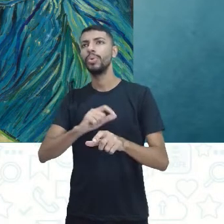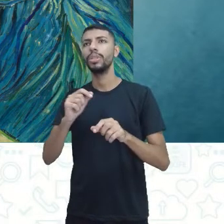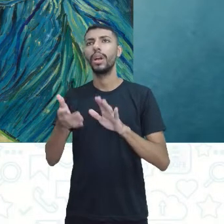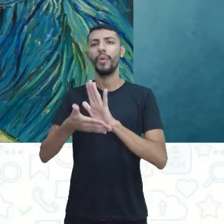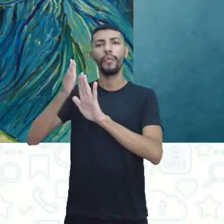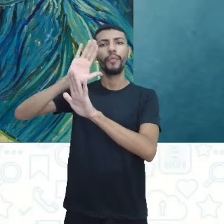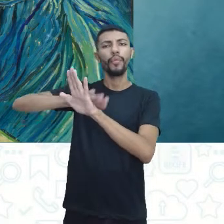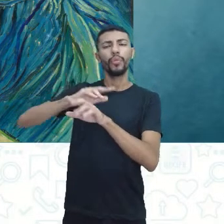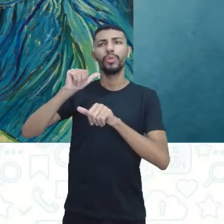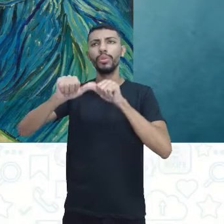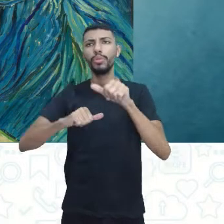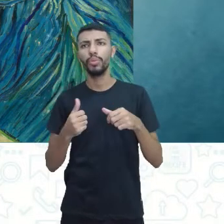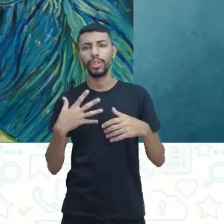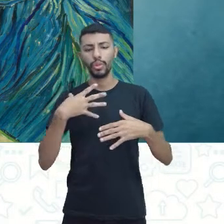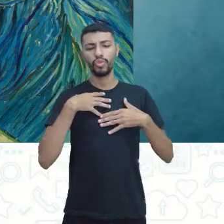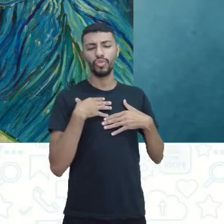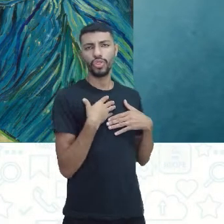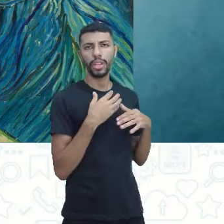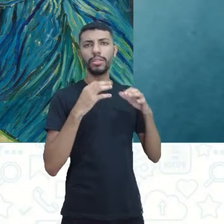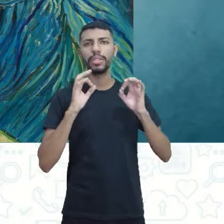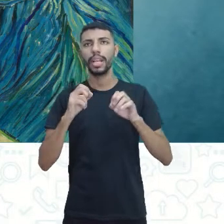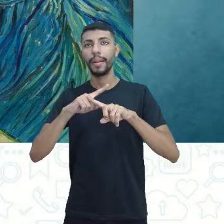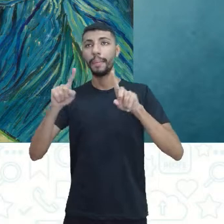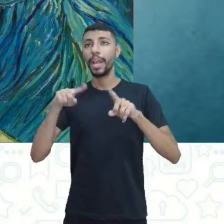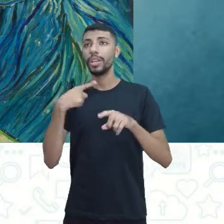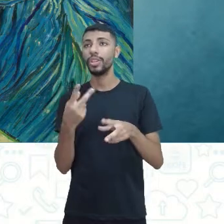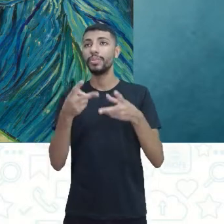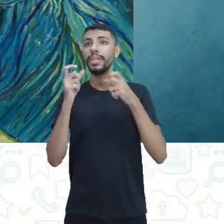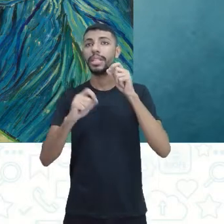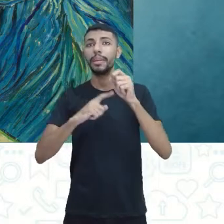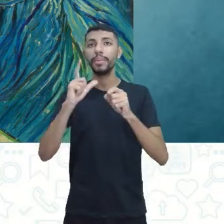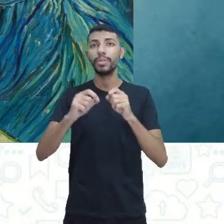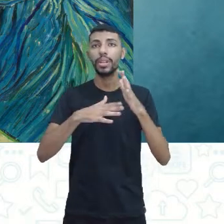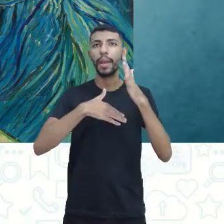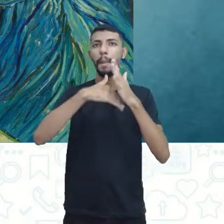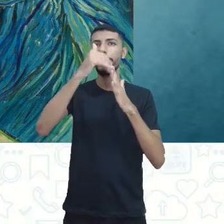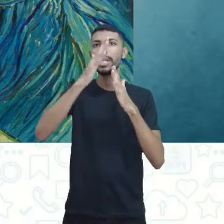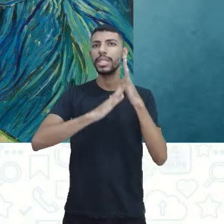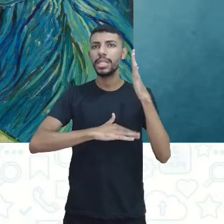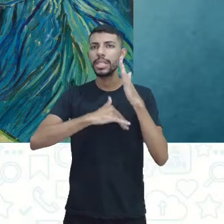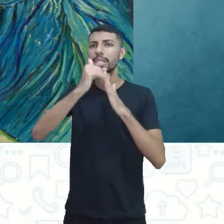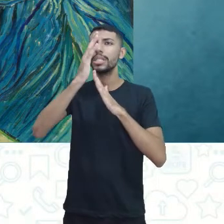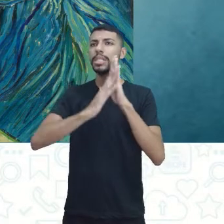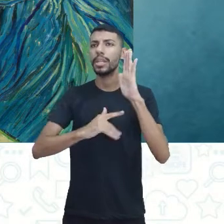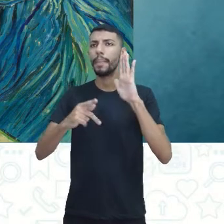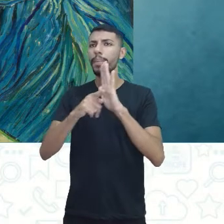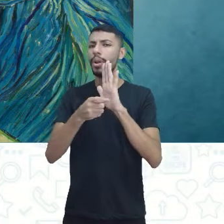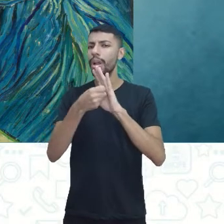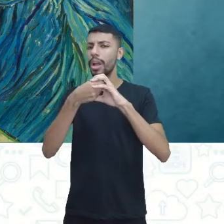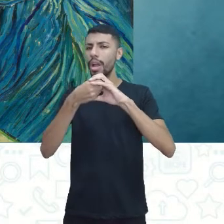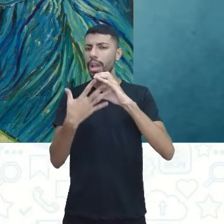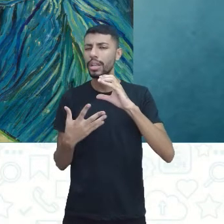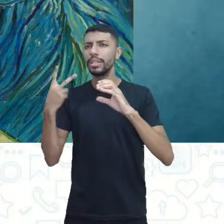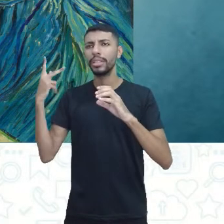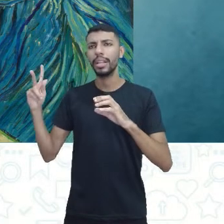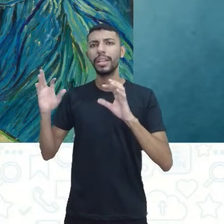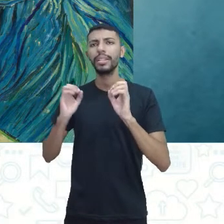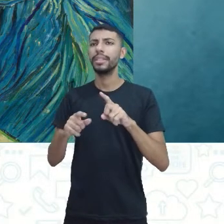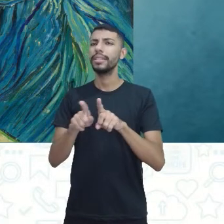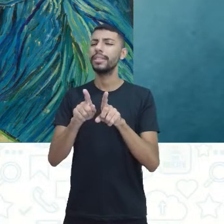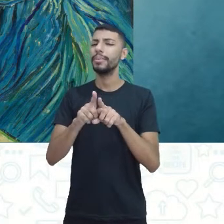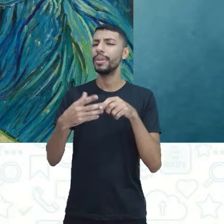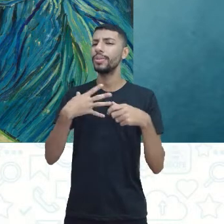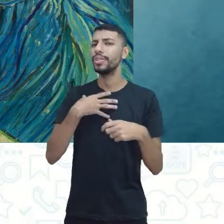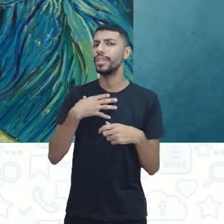mas a gente consegue perceber o quê? As suas pinceladas características, a ligeira difusão das